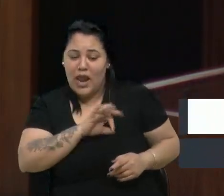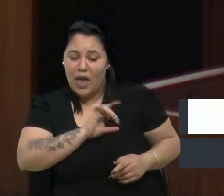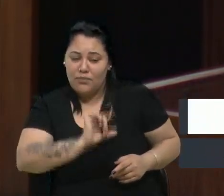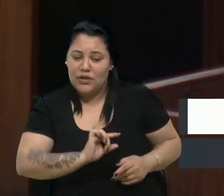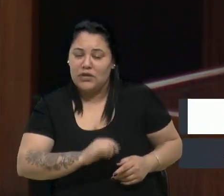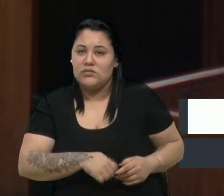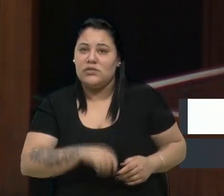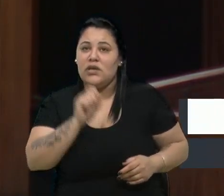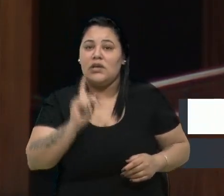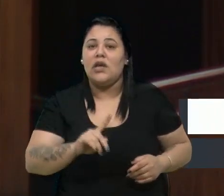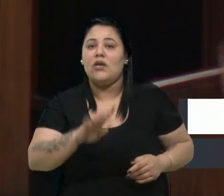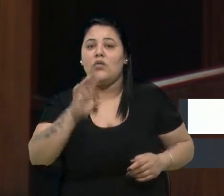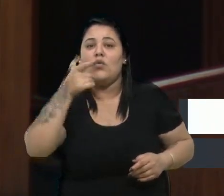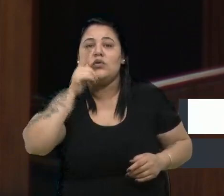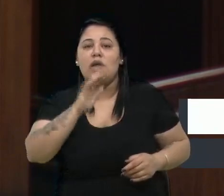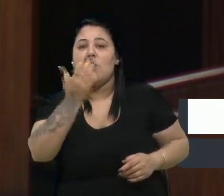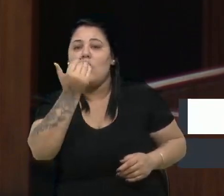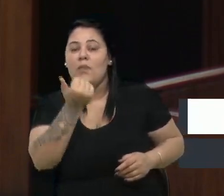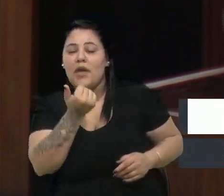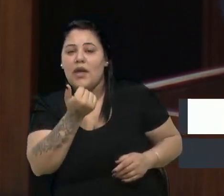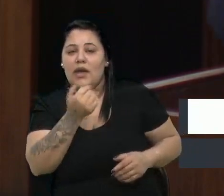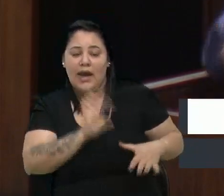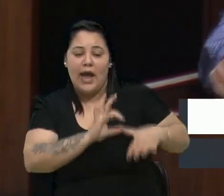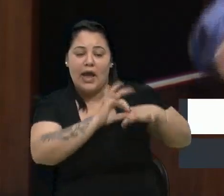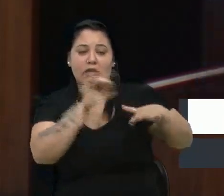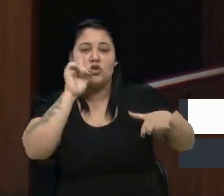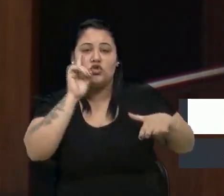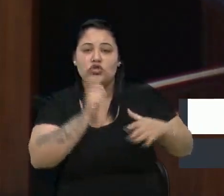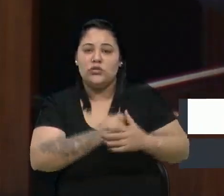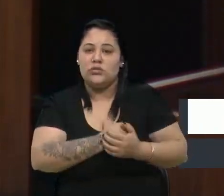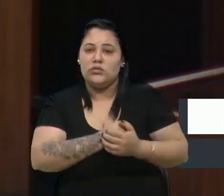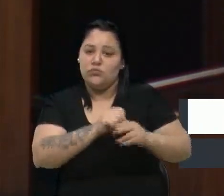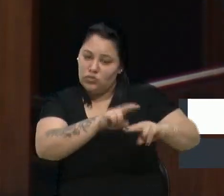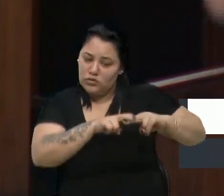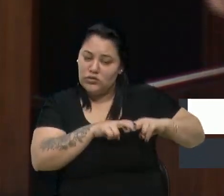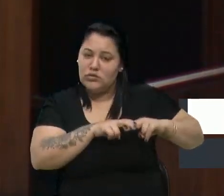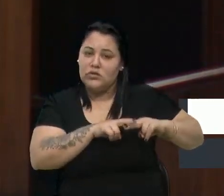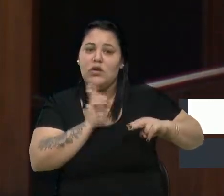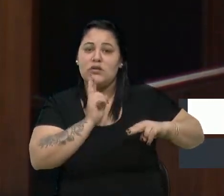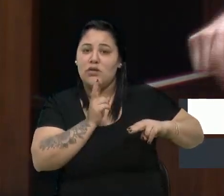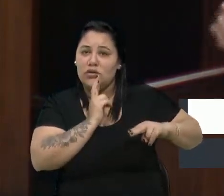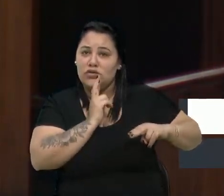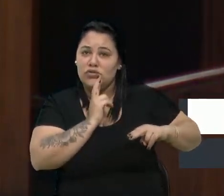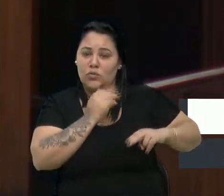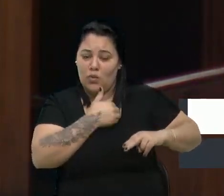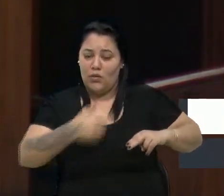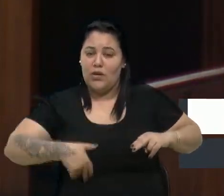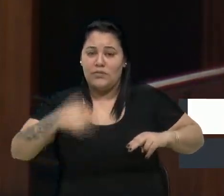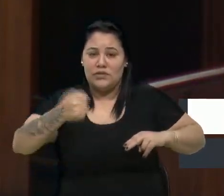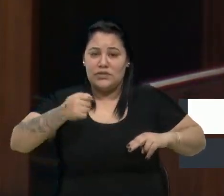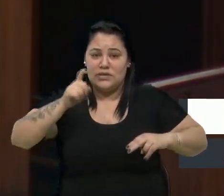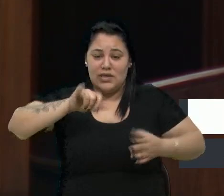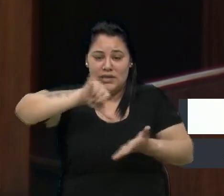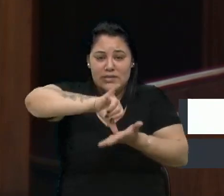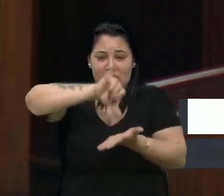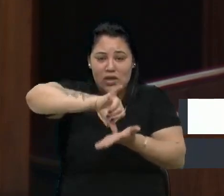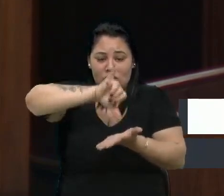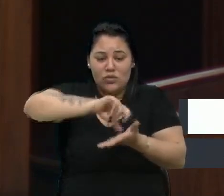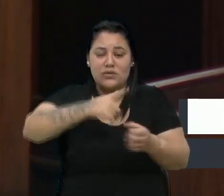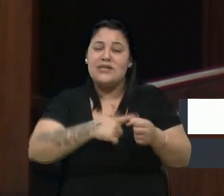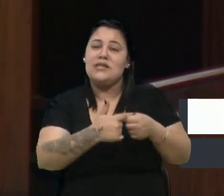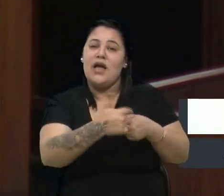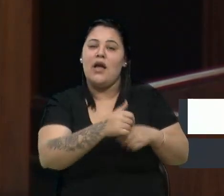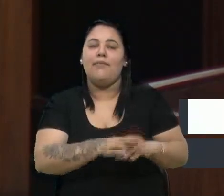carne todo dia? Por isso que o restaurante popular precisa ser numa região central da cidade. Ah,